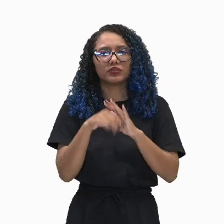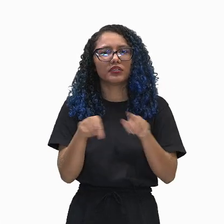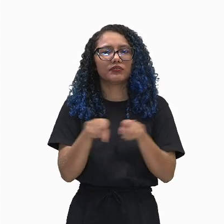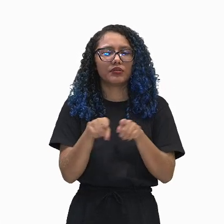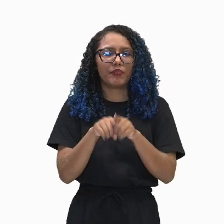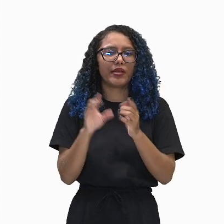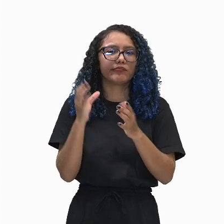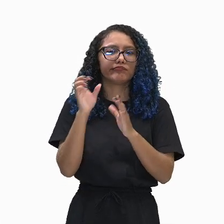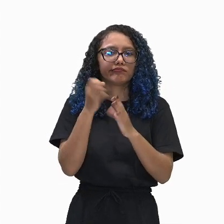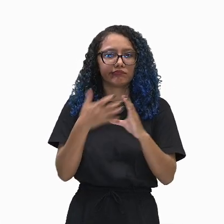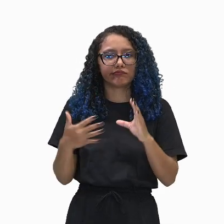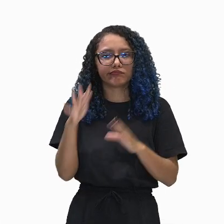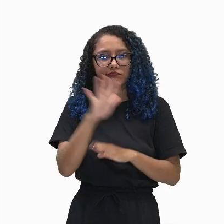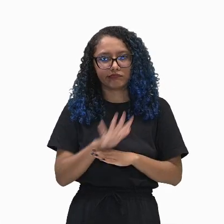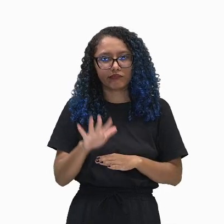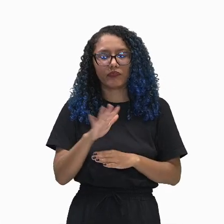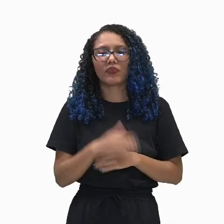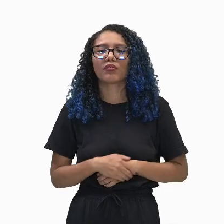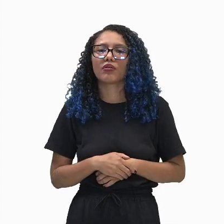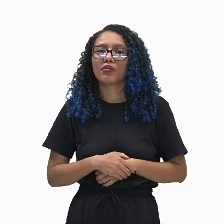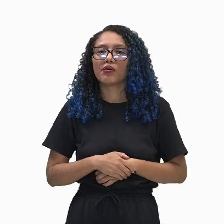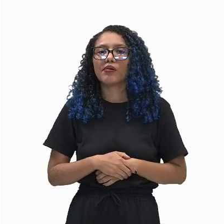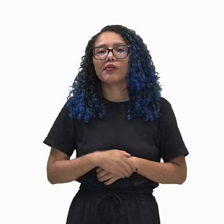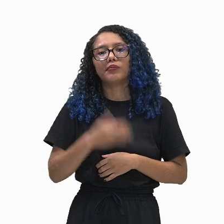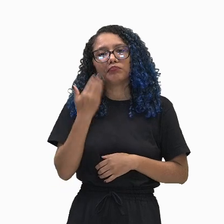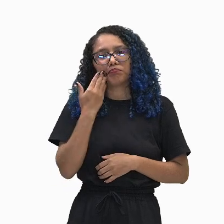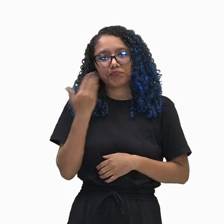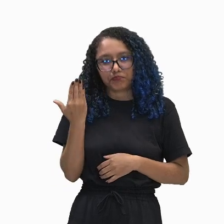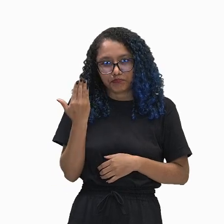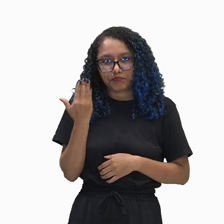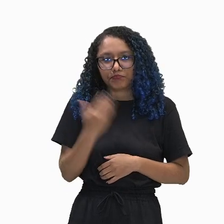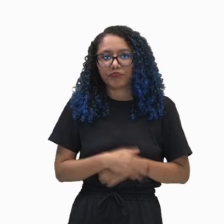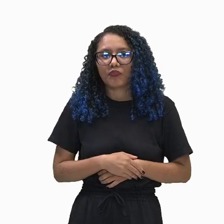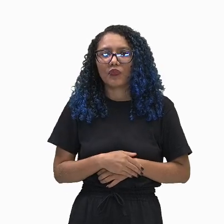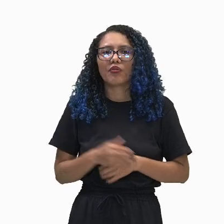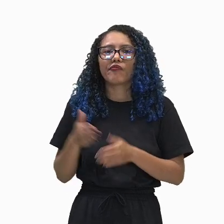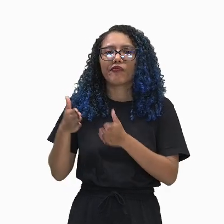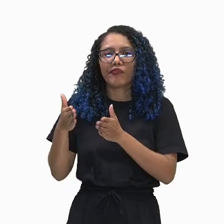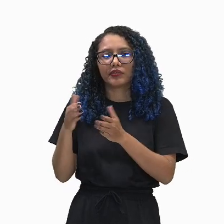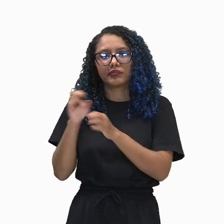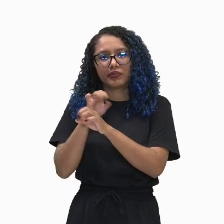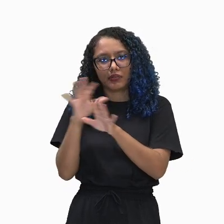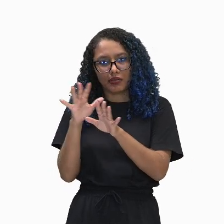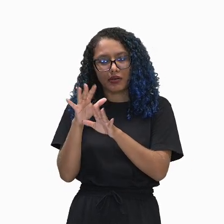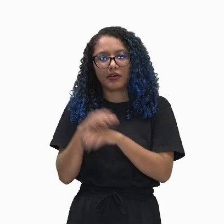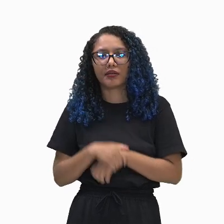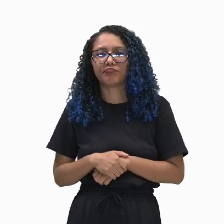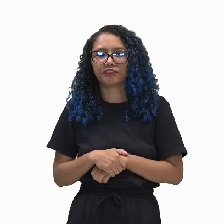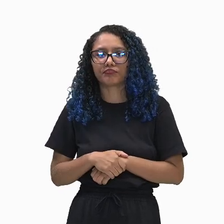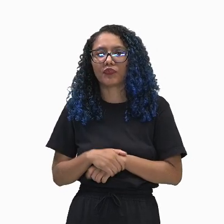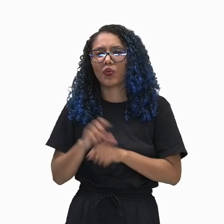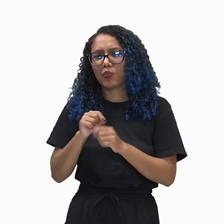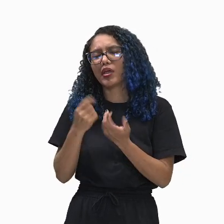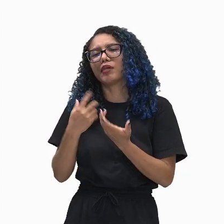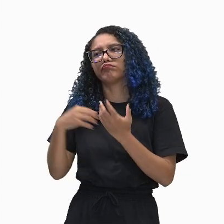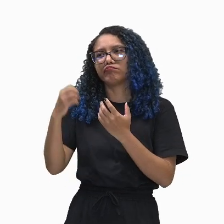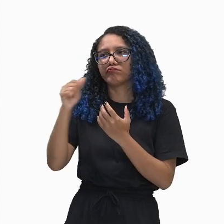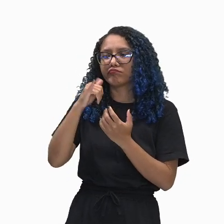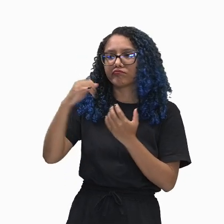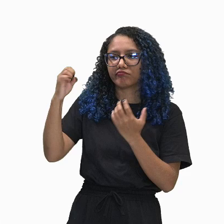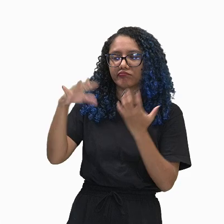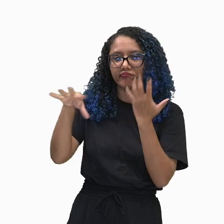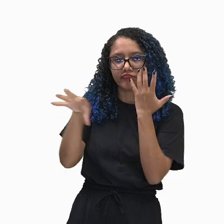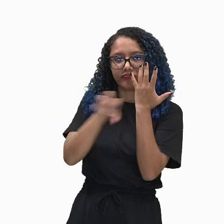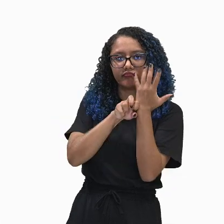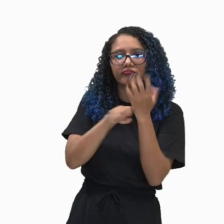conceito e características gerais, o cloroplasto. Fase clara, cloroplasto, captação da energia luminosa e formação